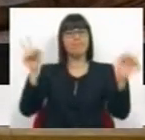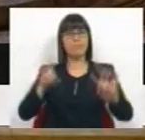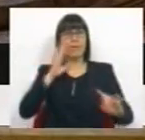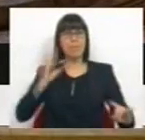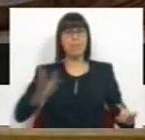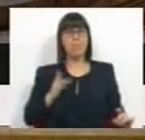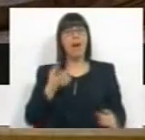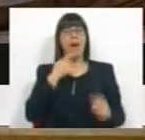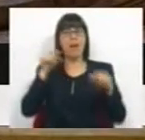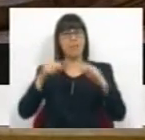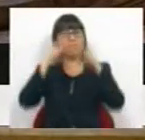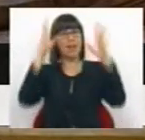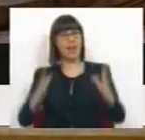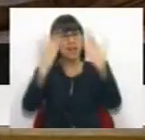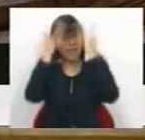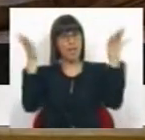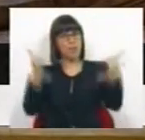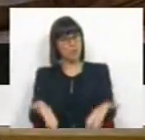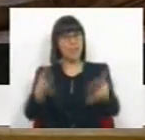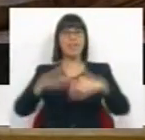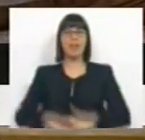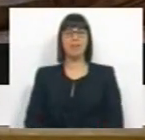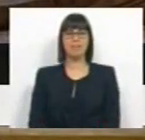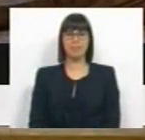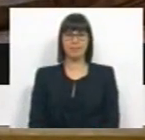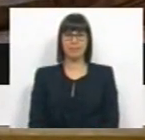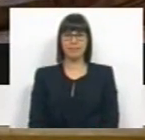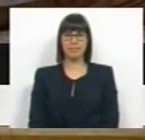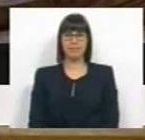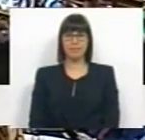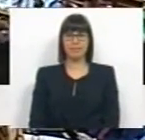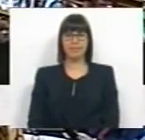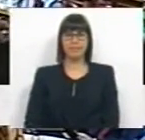dos militares de Abril à Casa da Democracia.